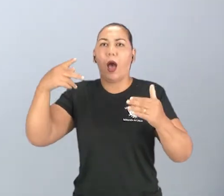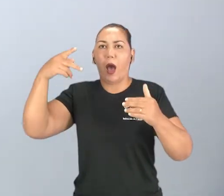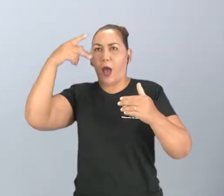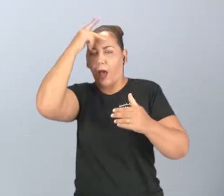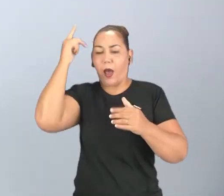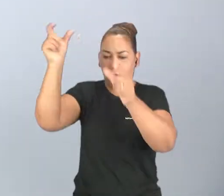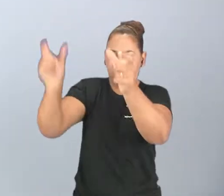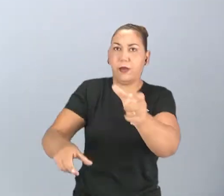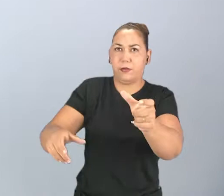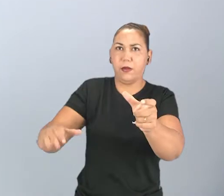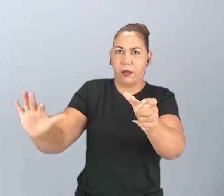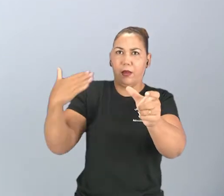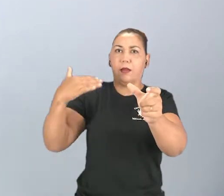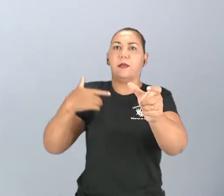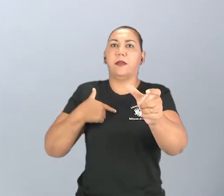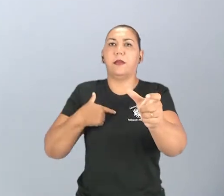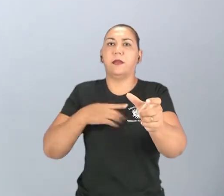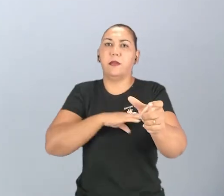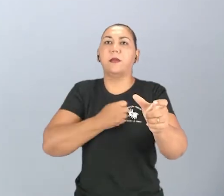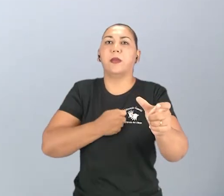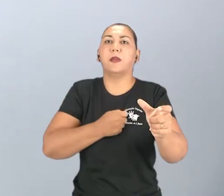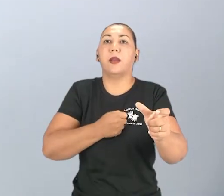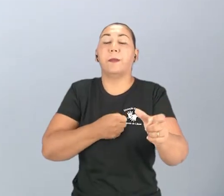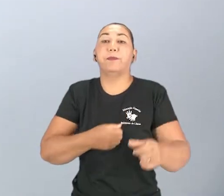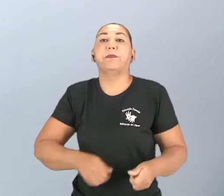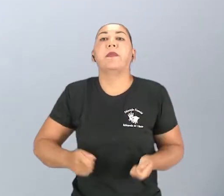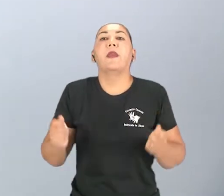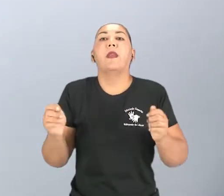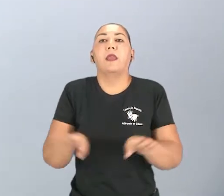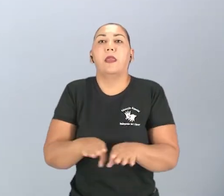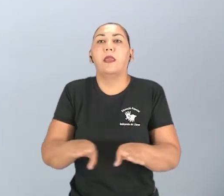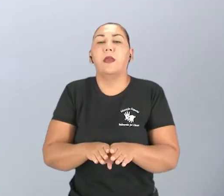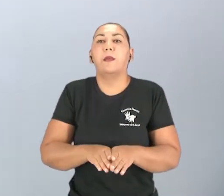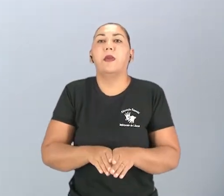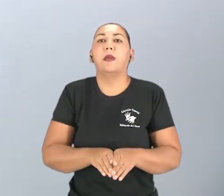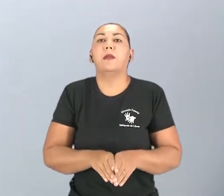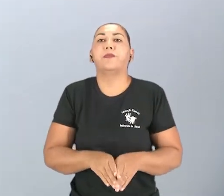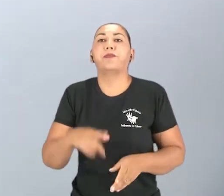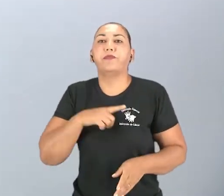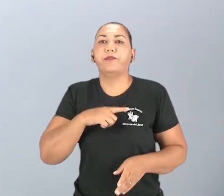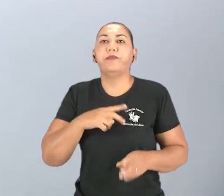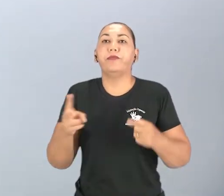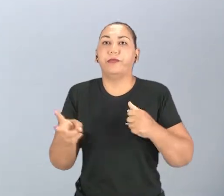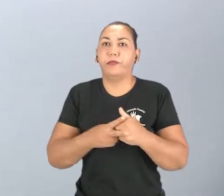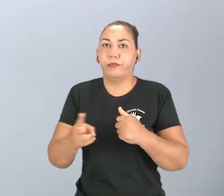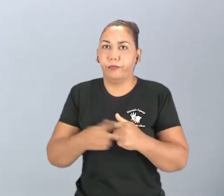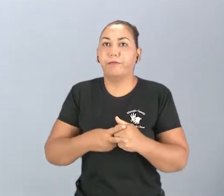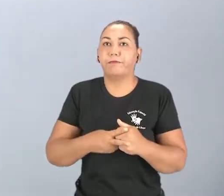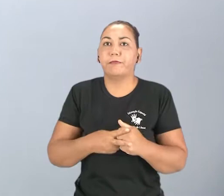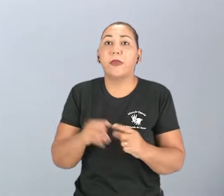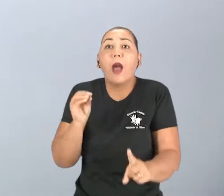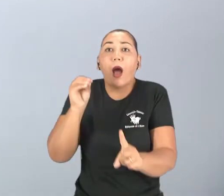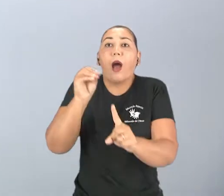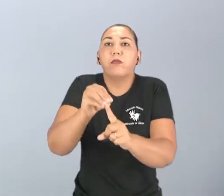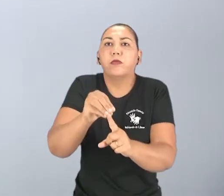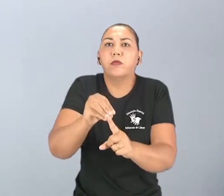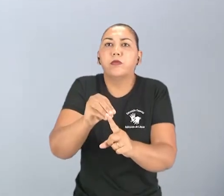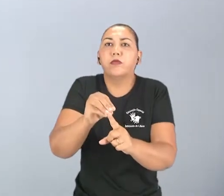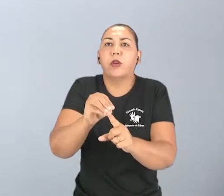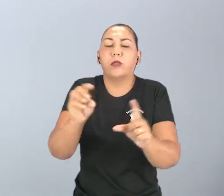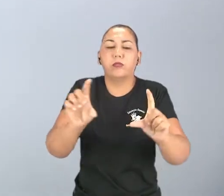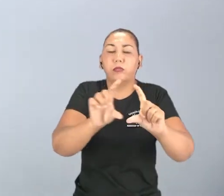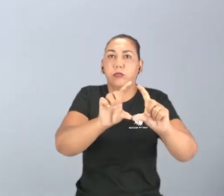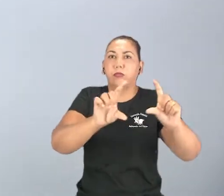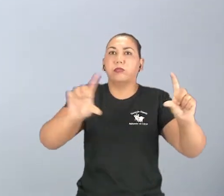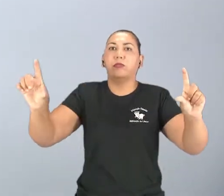nós observamos a presença do verbo, né? O verbo de ligação, o verbo é. E a finalidade dessa oração é para salvar